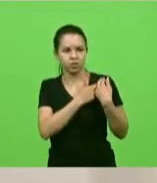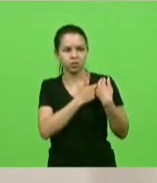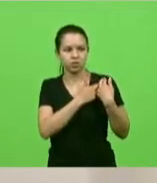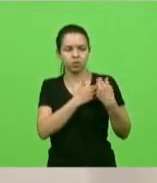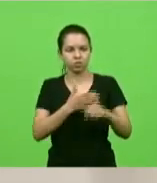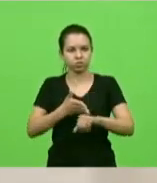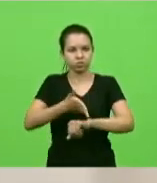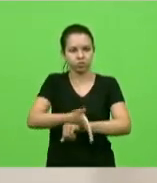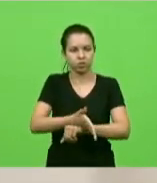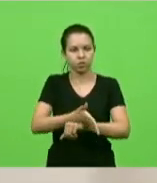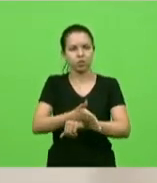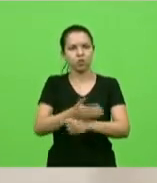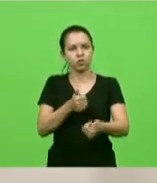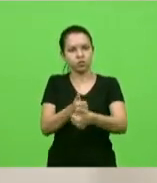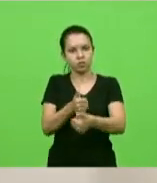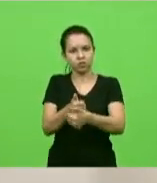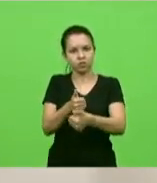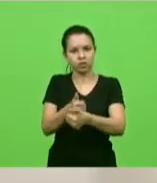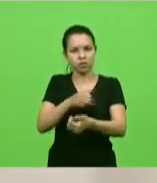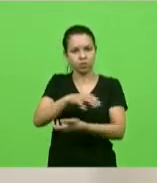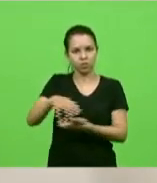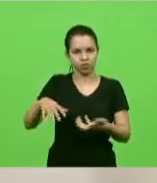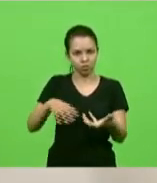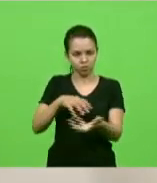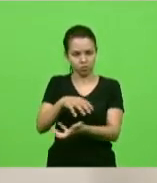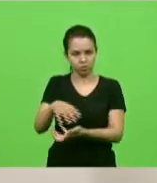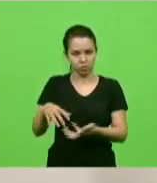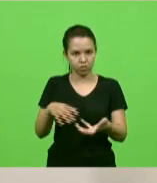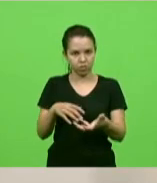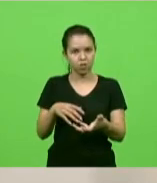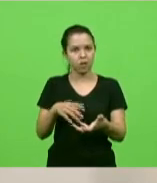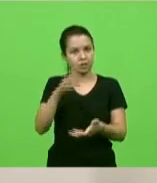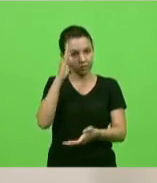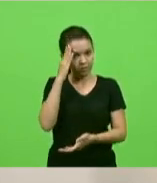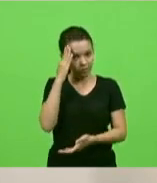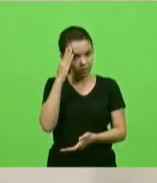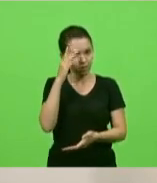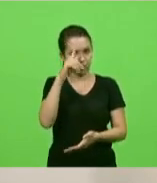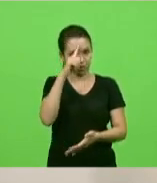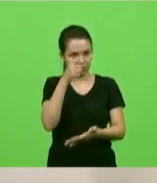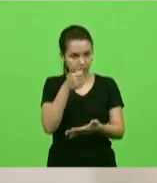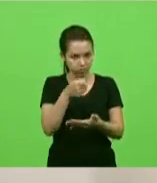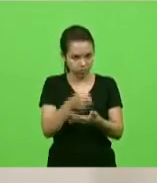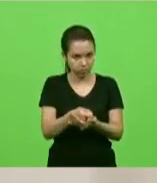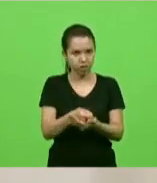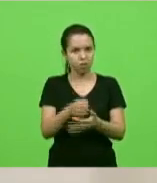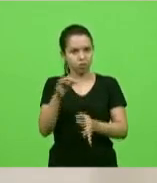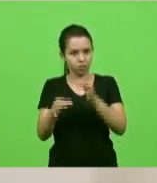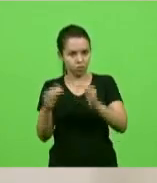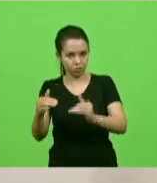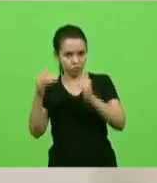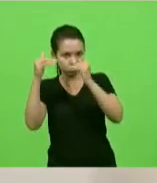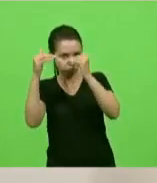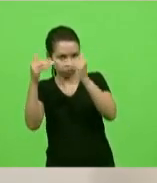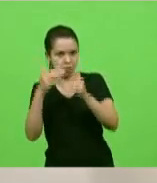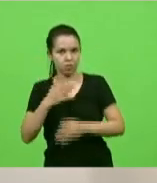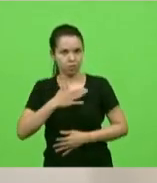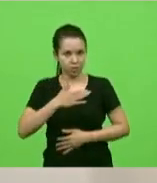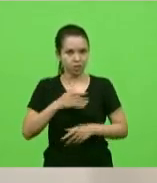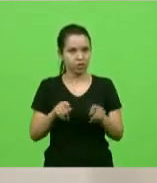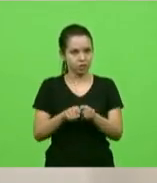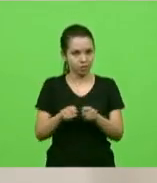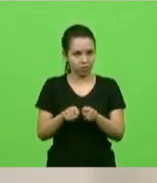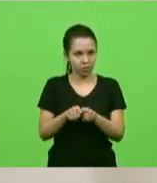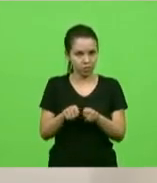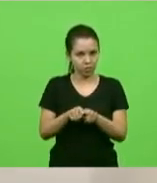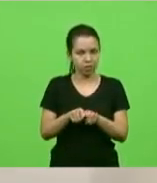sabendo que as decisões exaradas pelos doutos desembargadores, por mim e por meus pares, definirão os